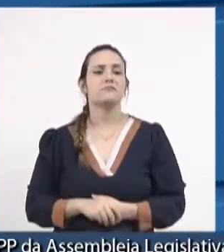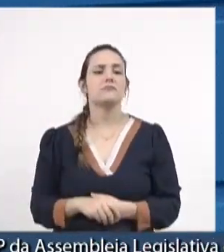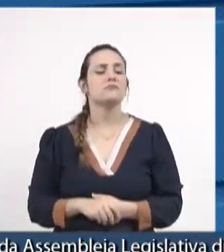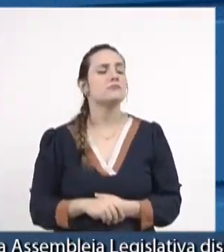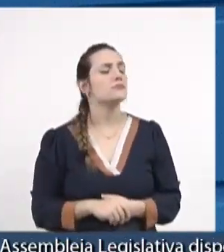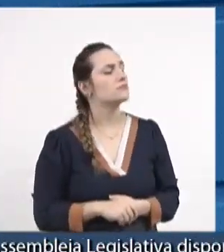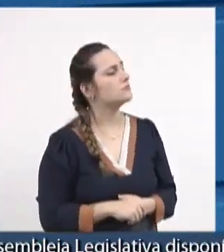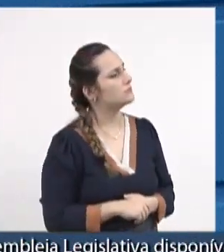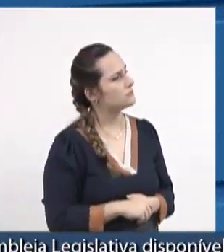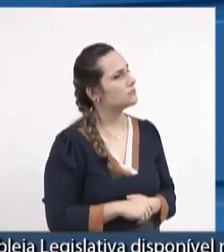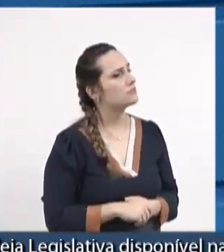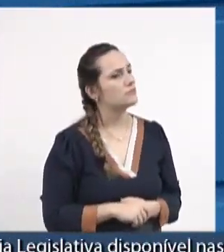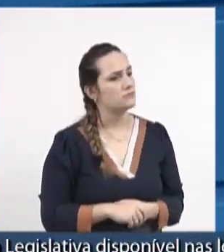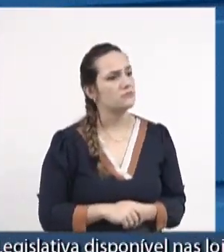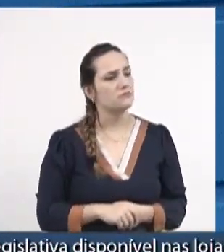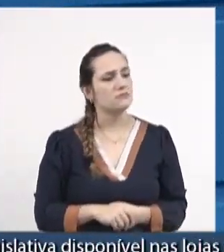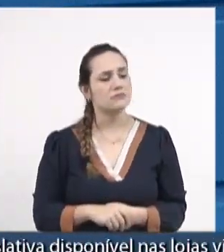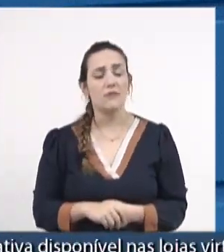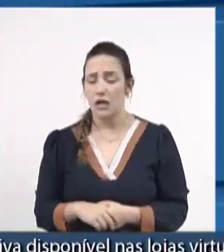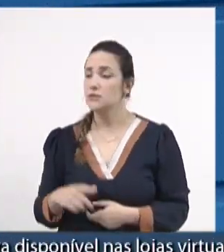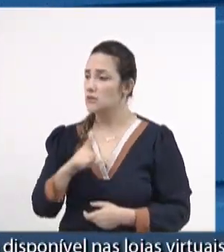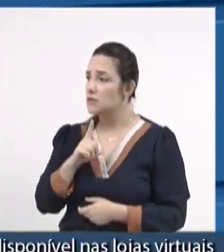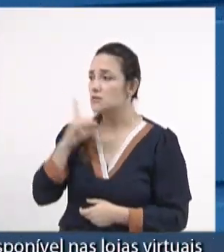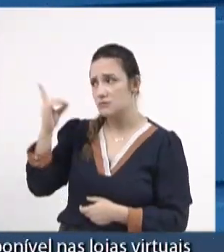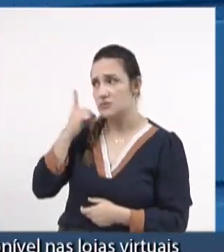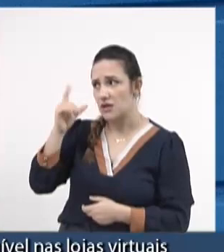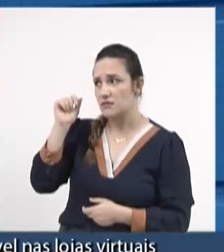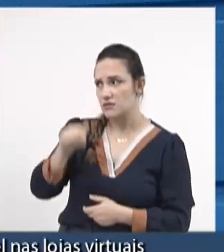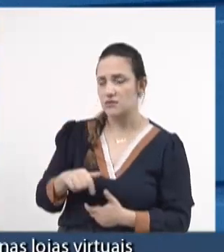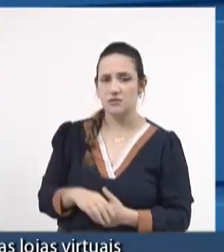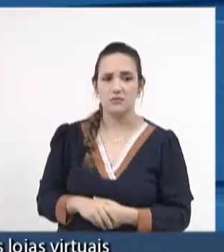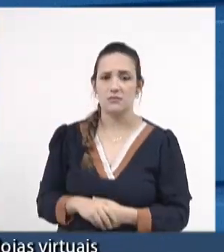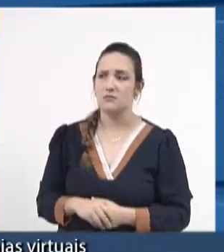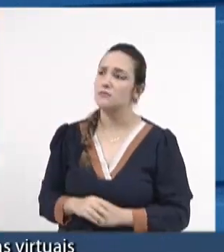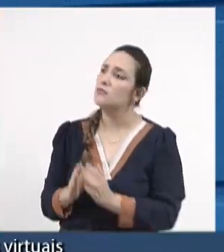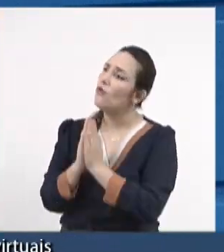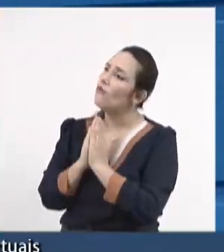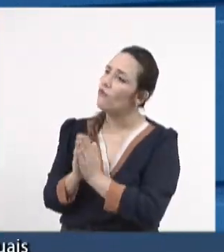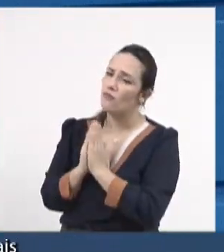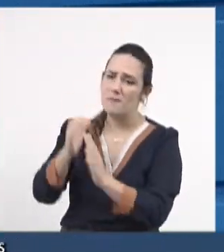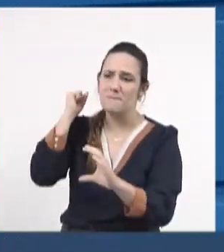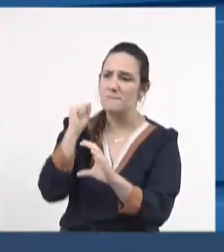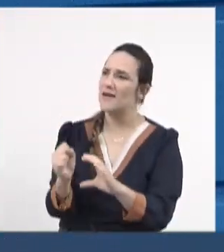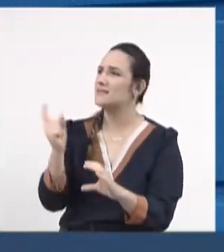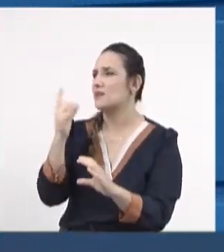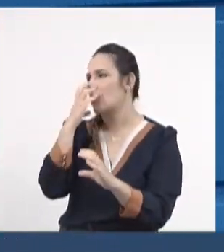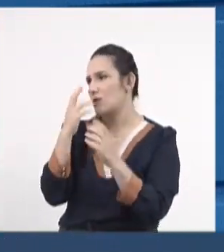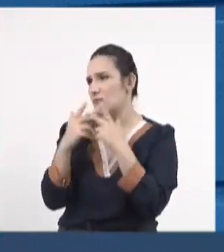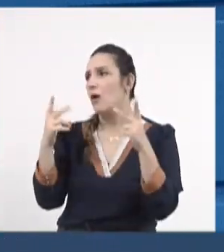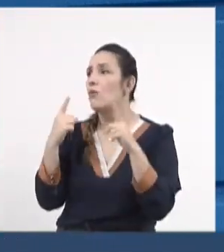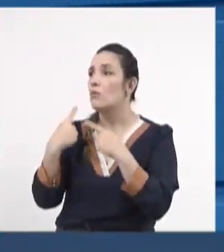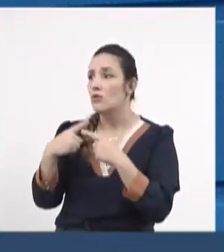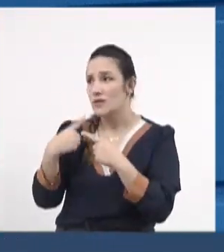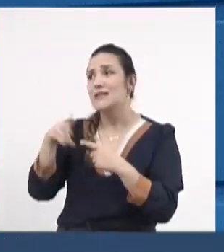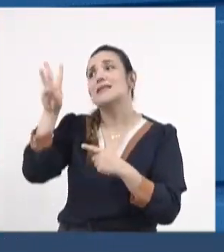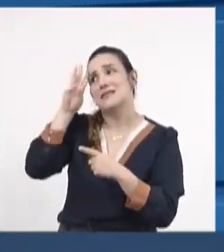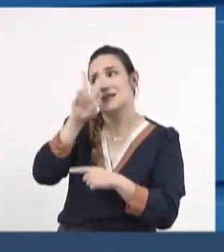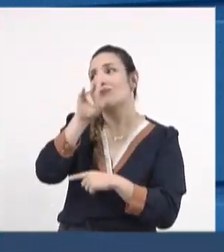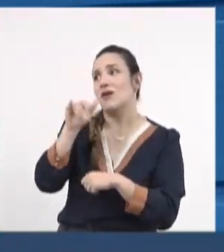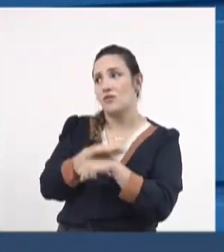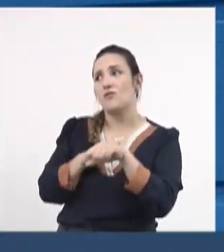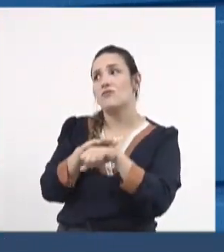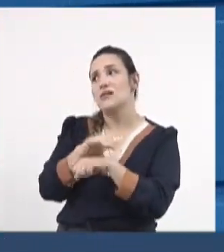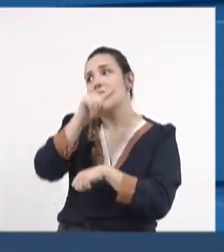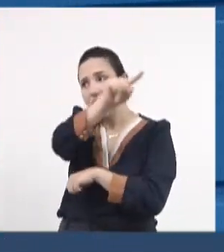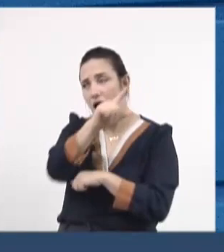falou: olha, eu estou aqui, tem um deputado que está aqui representando, a Assembleia pediu para que vocês não sacrifiquem e dê, porque terça-feira eles vão a Brasília falar com a presidente,